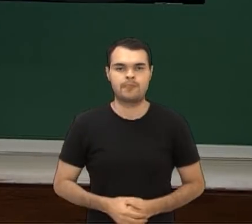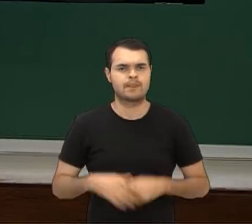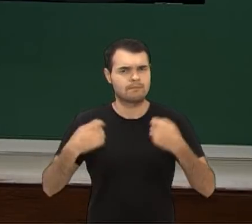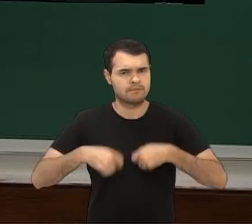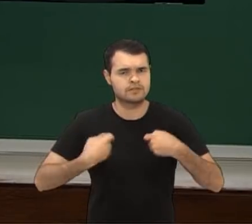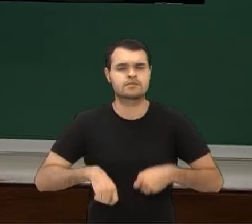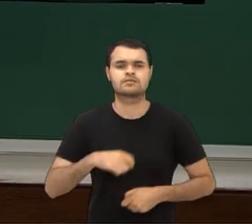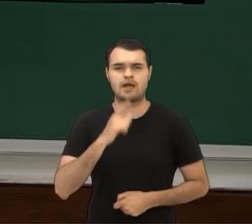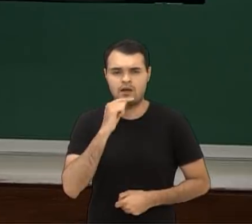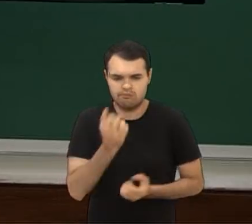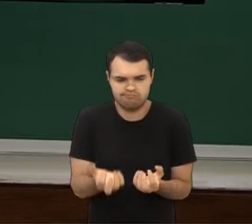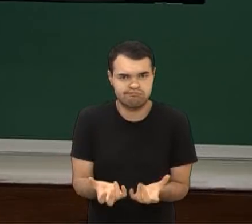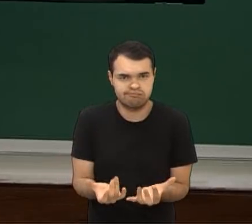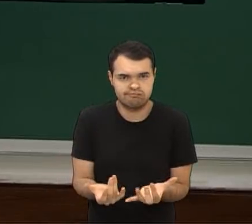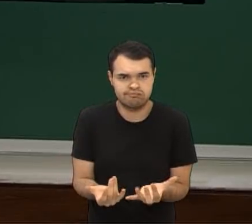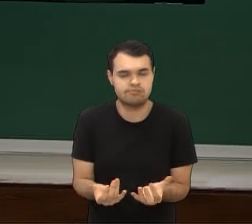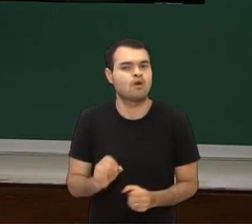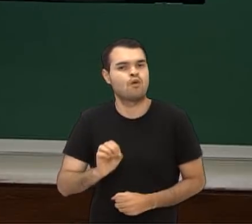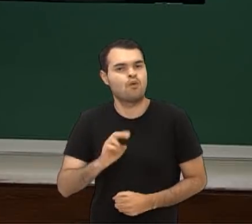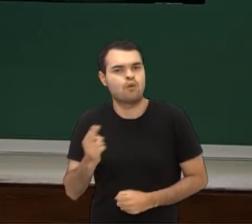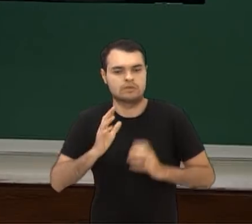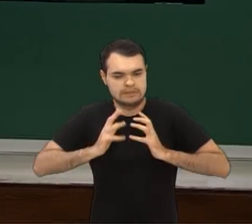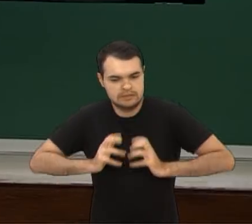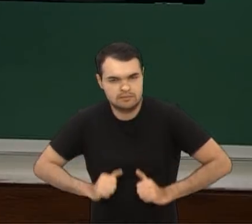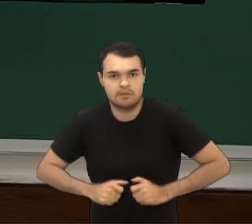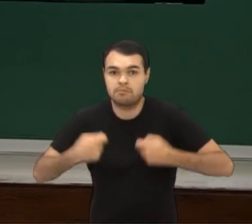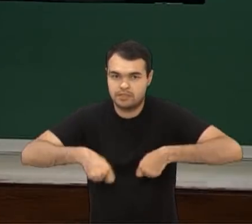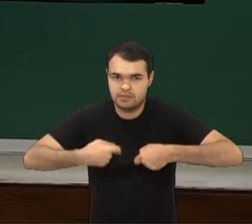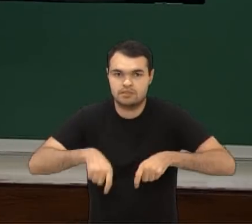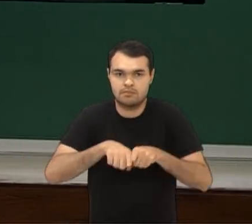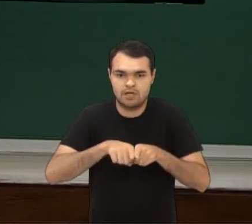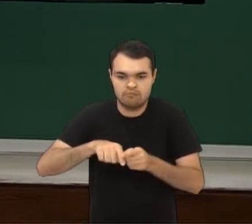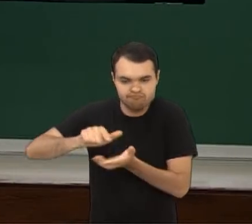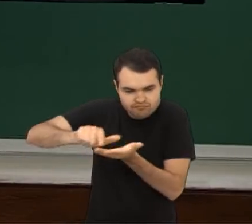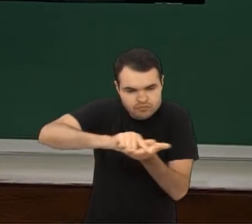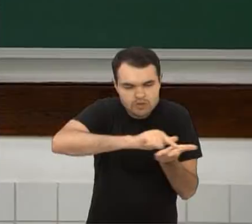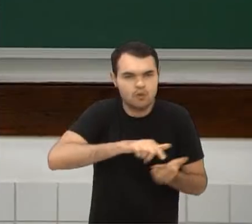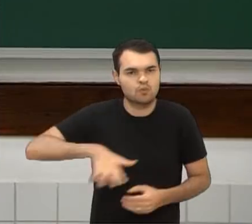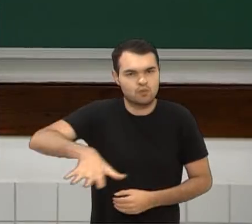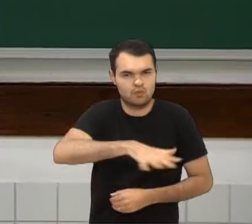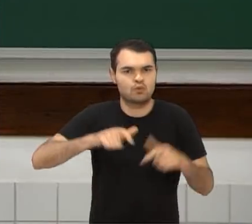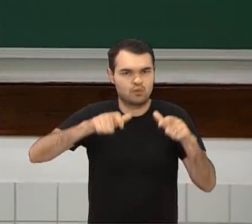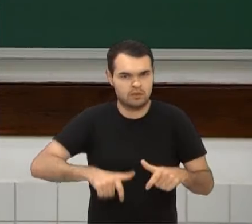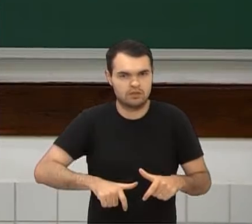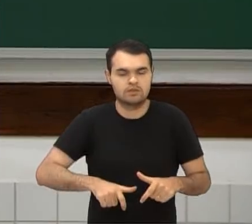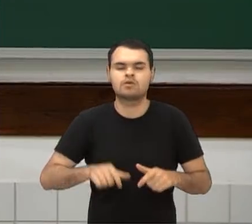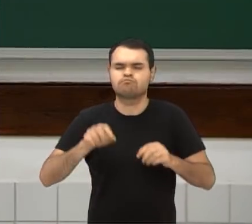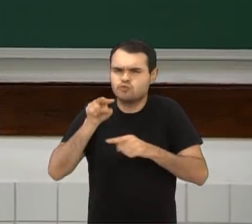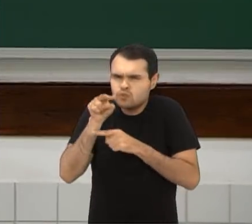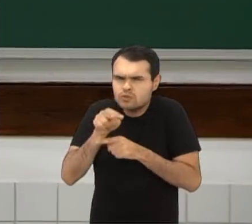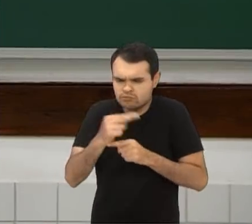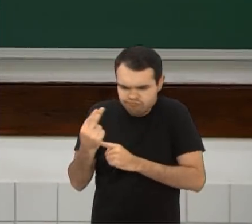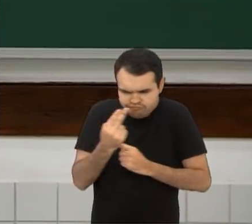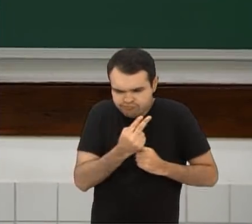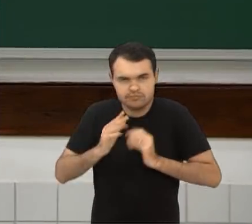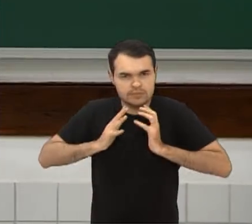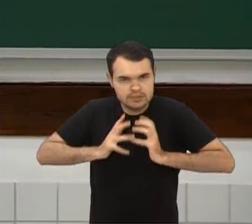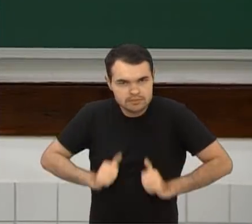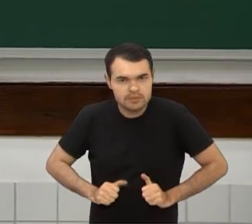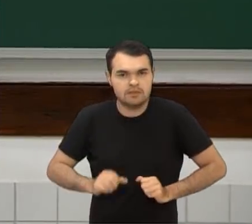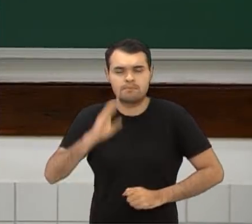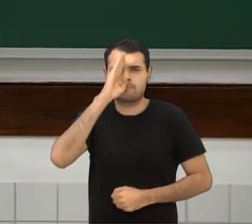ou filtrada, lavar muito bem os ambientes e tomar muito cuidado com os hábitos de higiene, principalmente